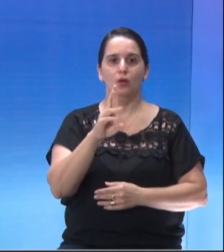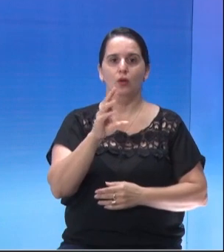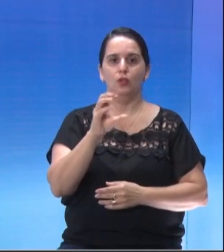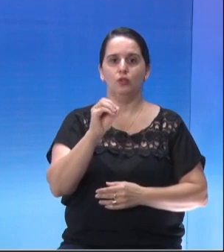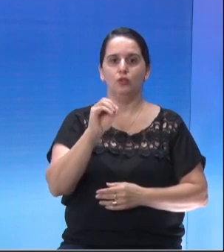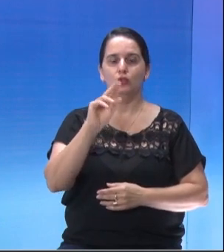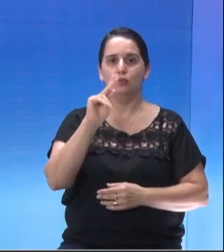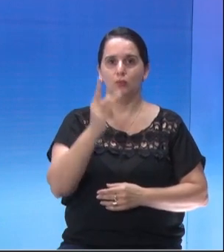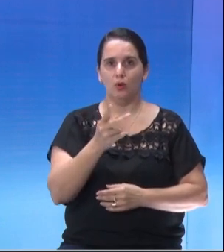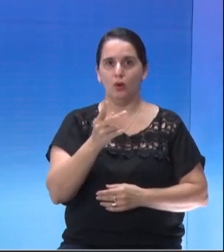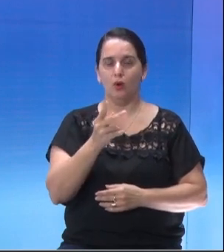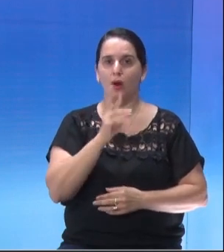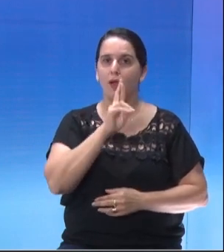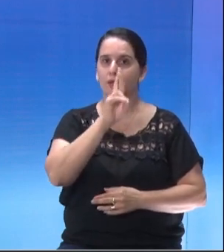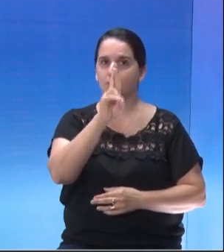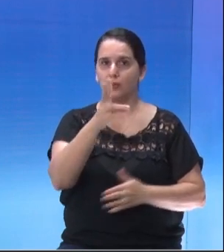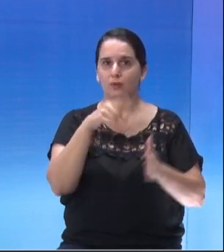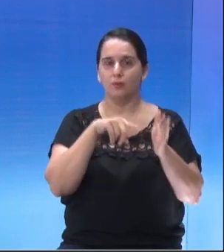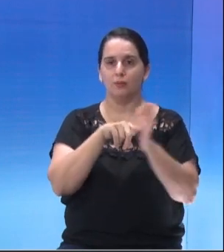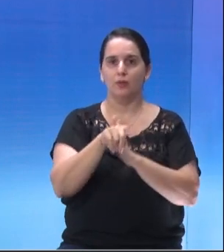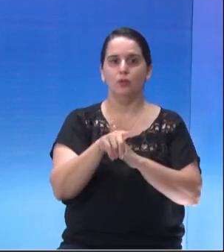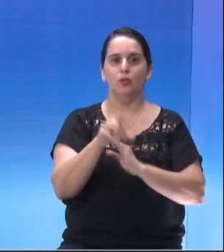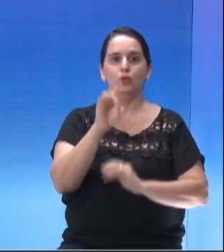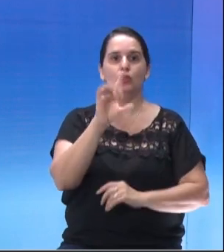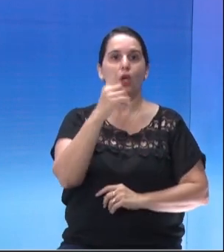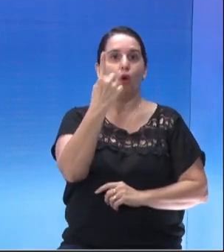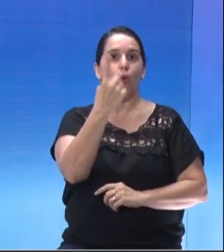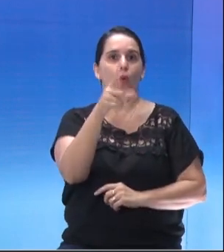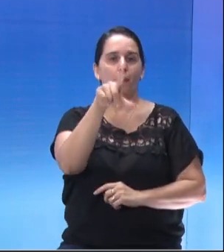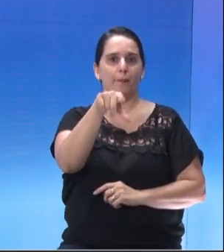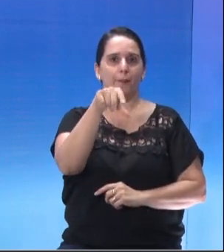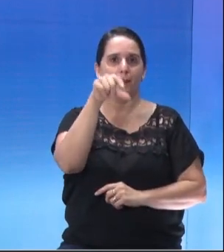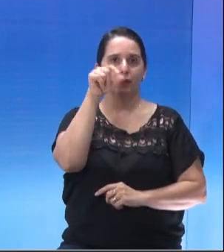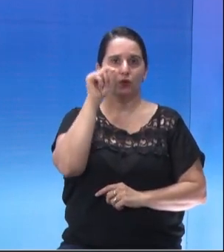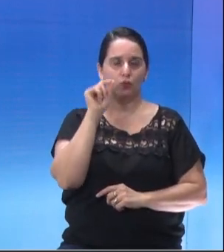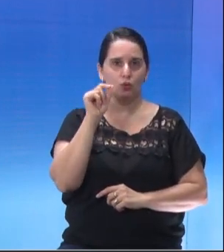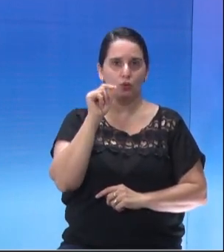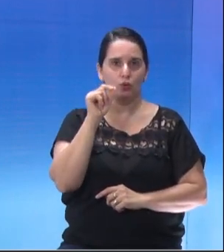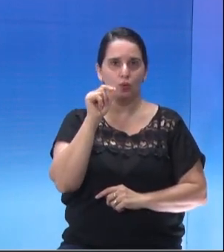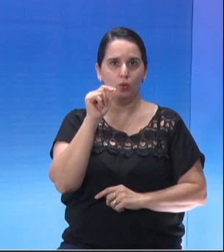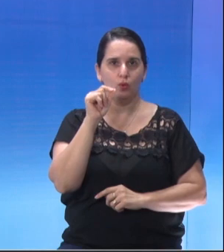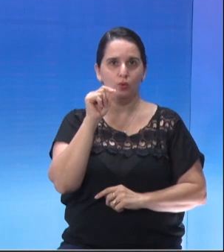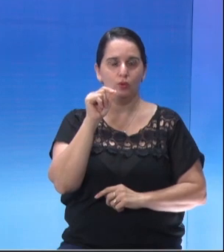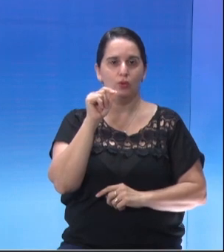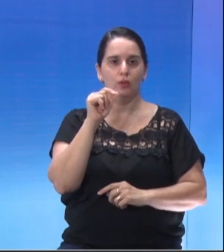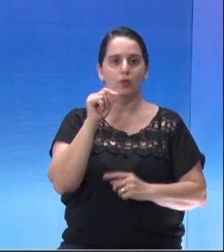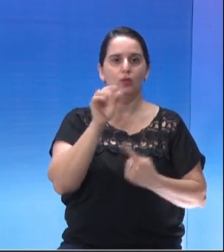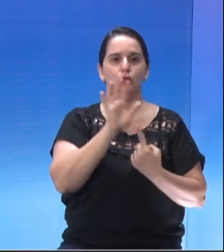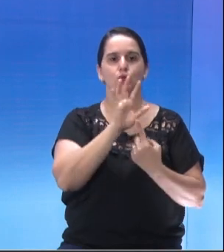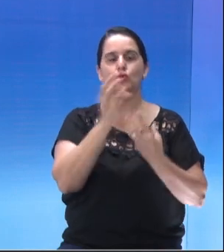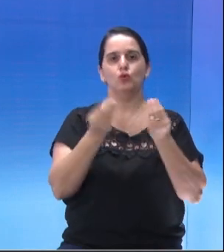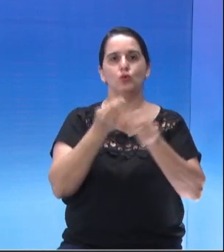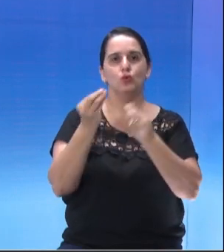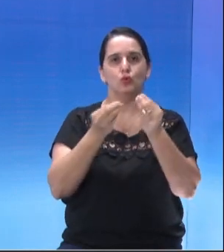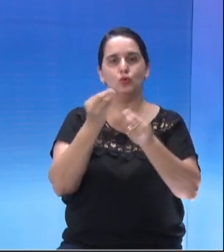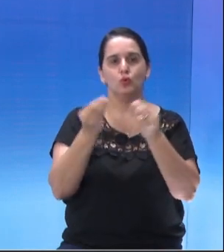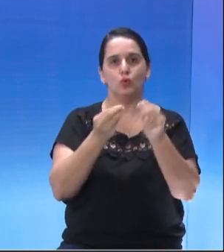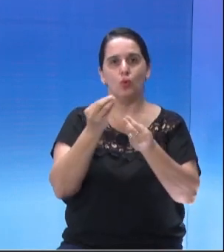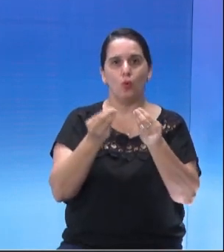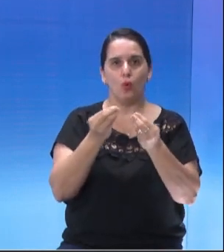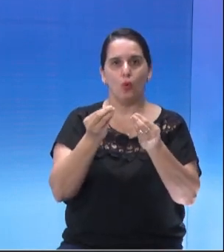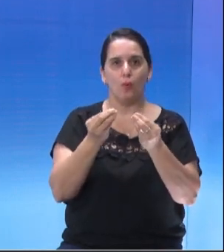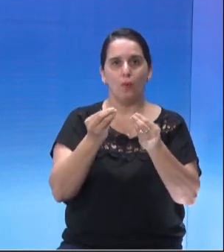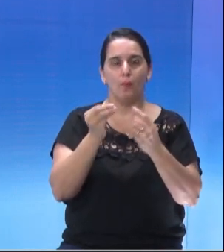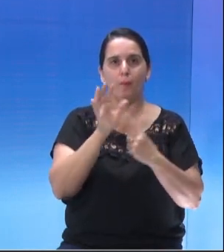da questão, pois a única alternativa que relata sobre a emissão de fótons, sobre a emissão de